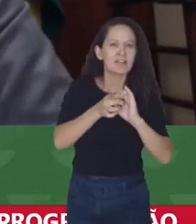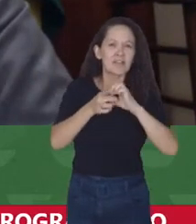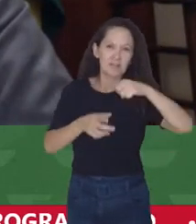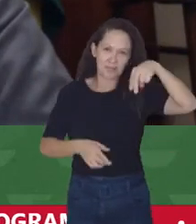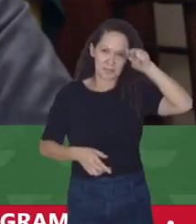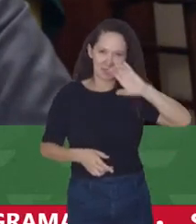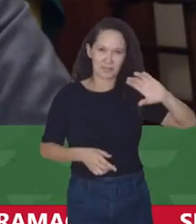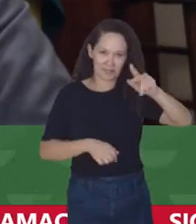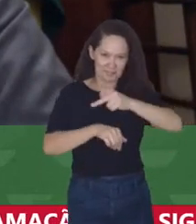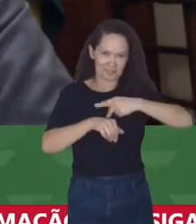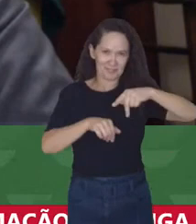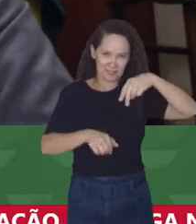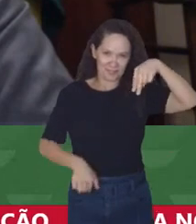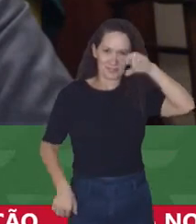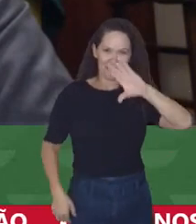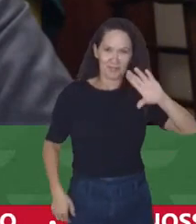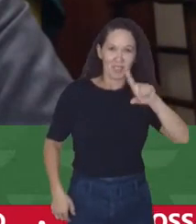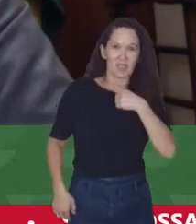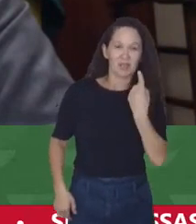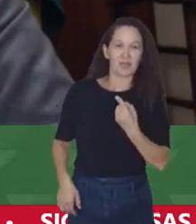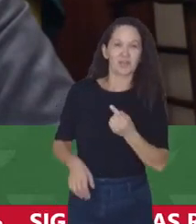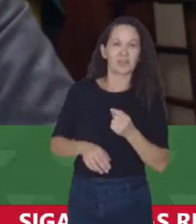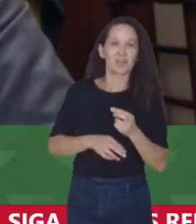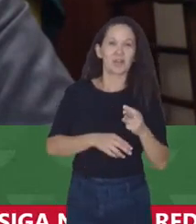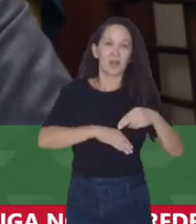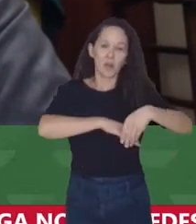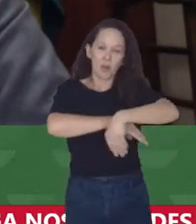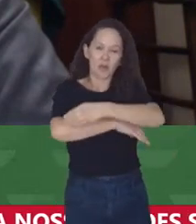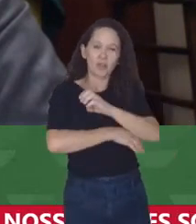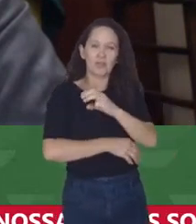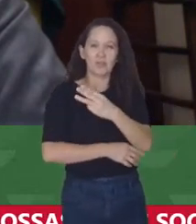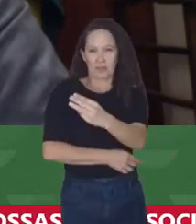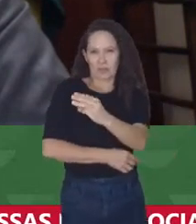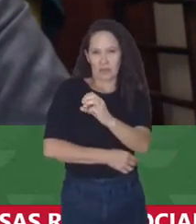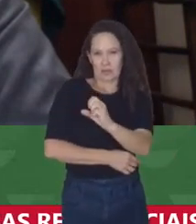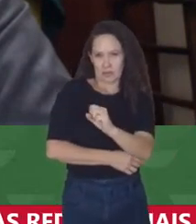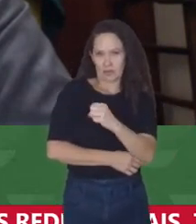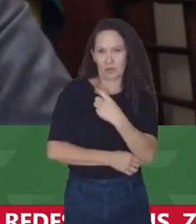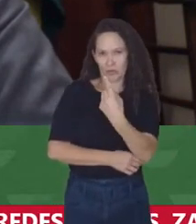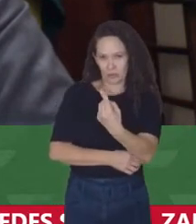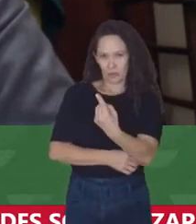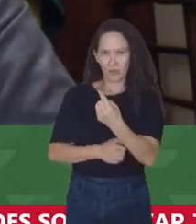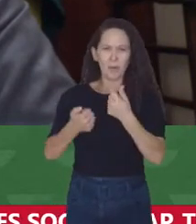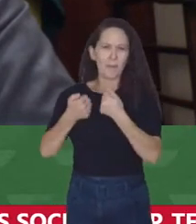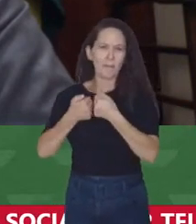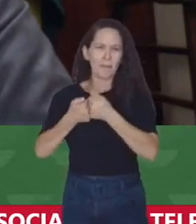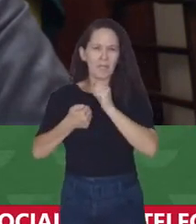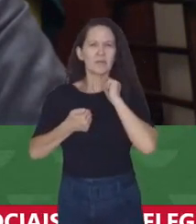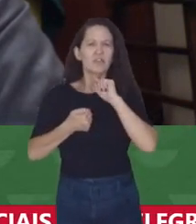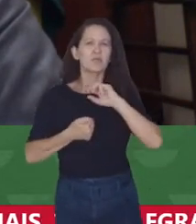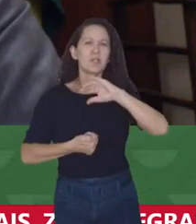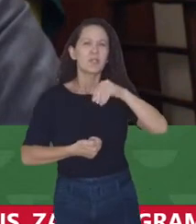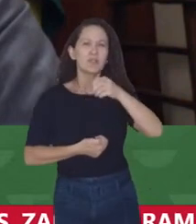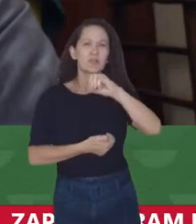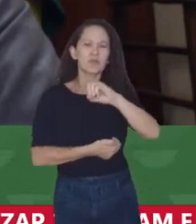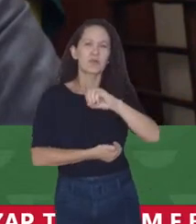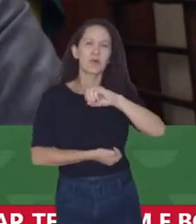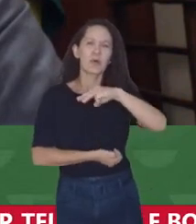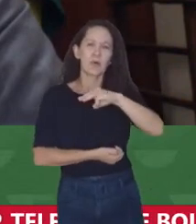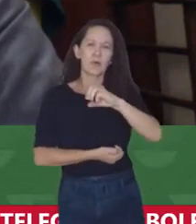país. A nossa rodovia 381, em torno ali de João Molevade, de Nova Era,